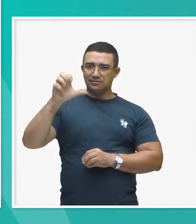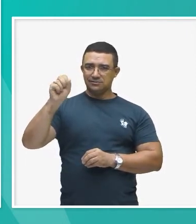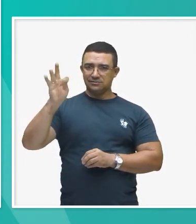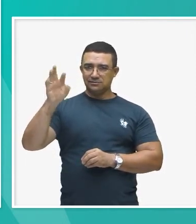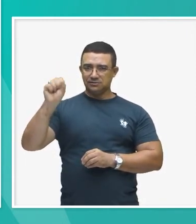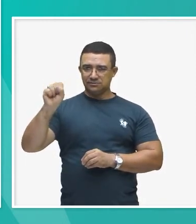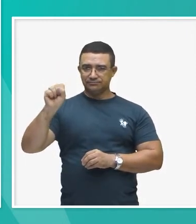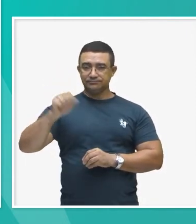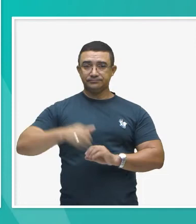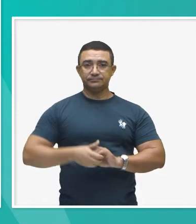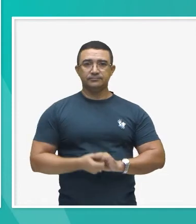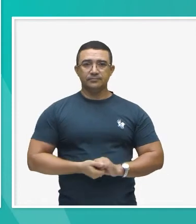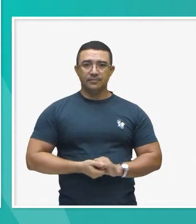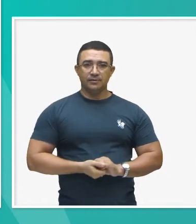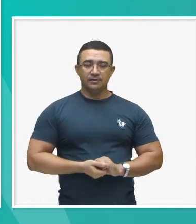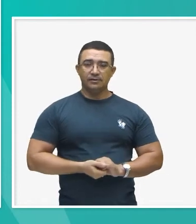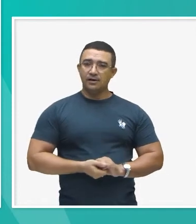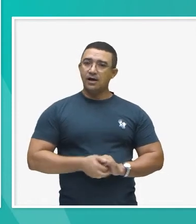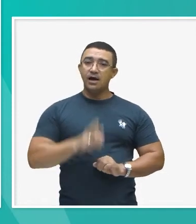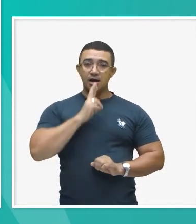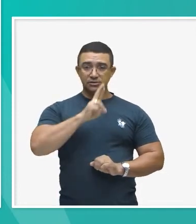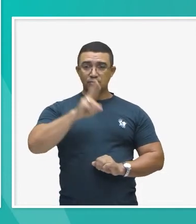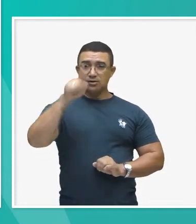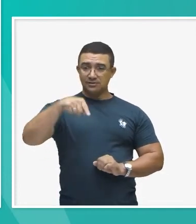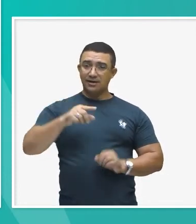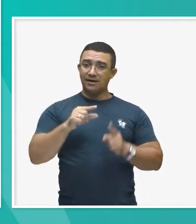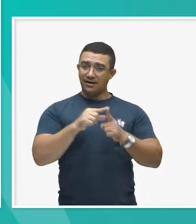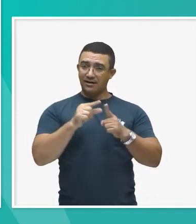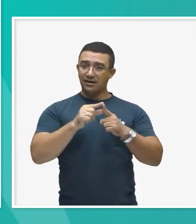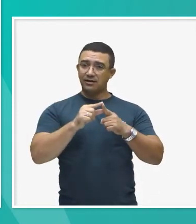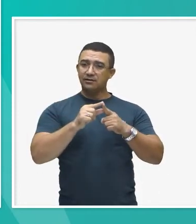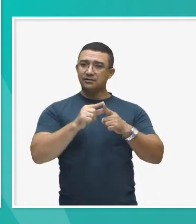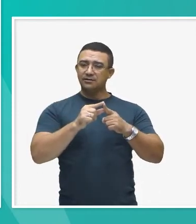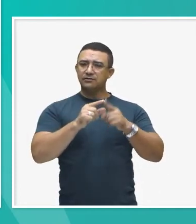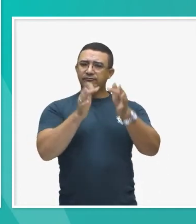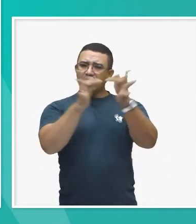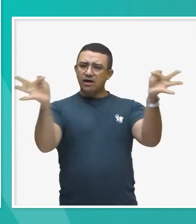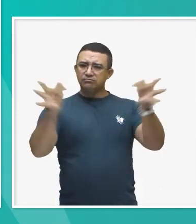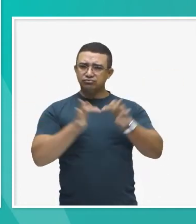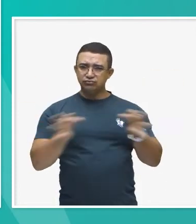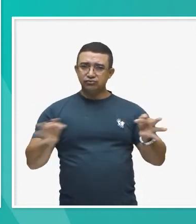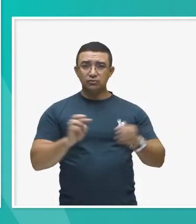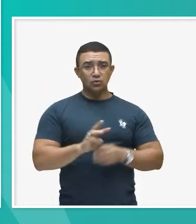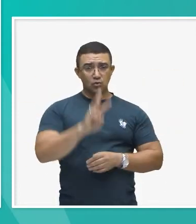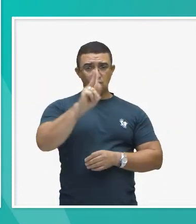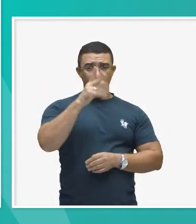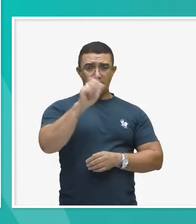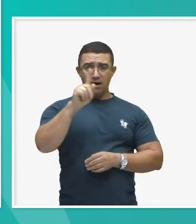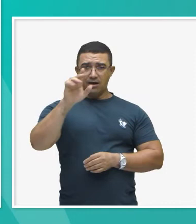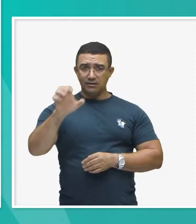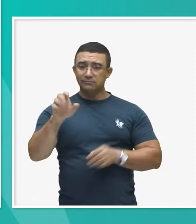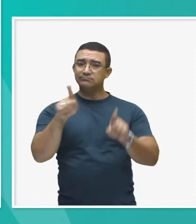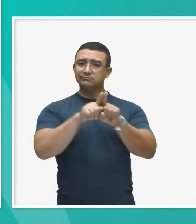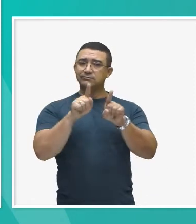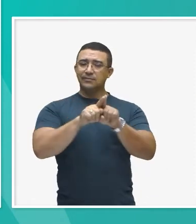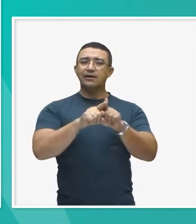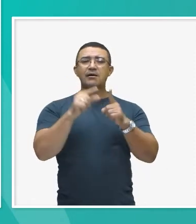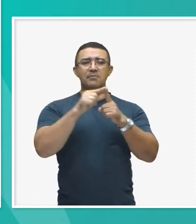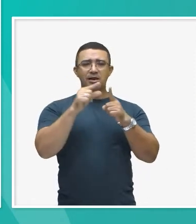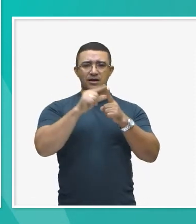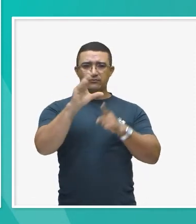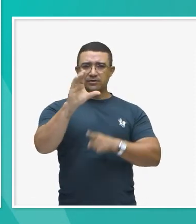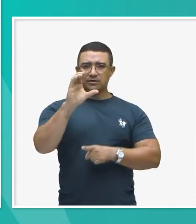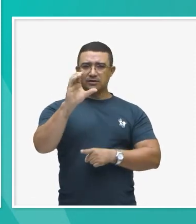nesse espaço. Então as respostas seriam para essas duas frases, whale e conservationists, tá